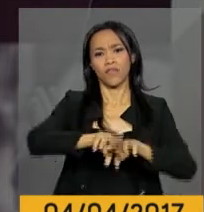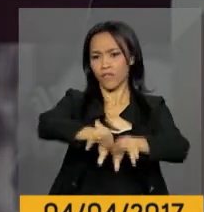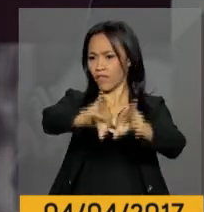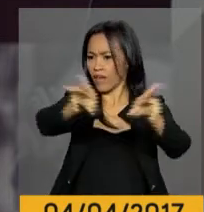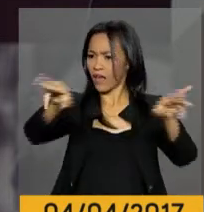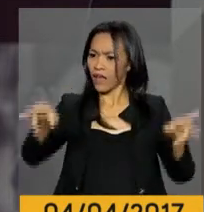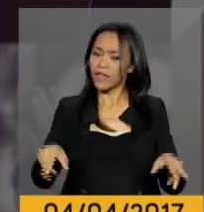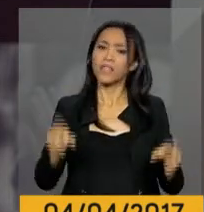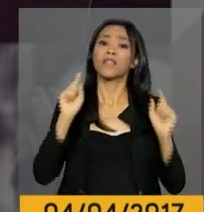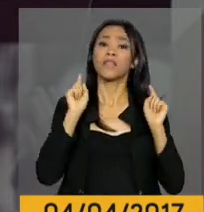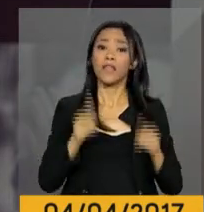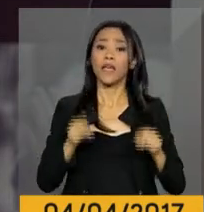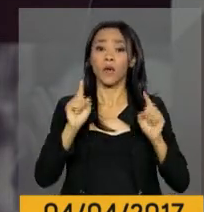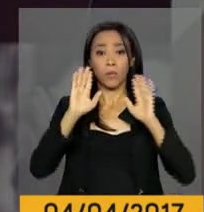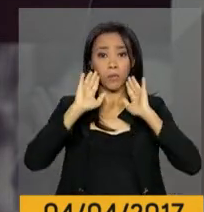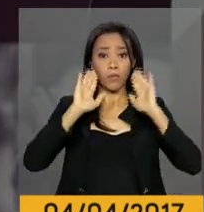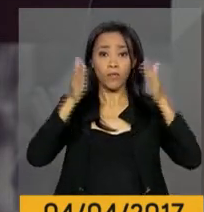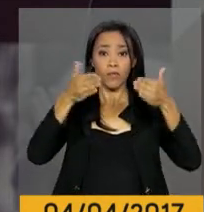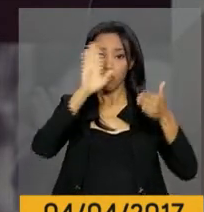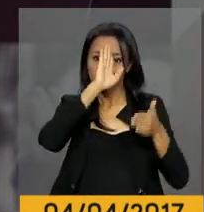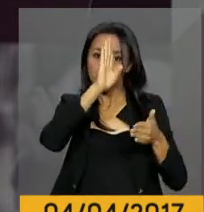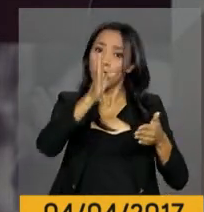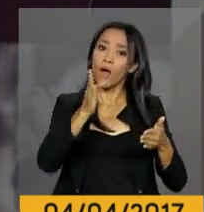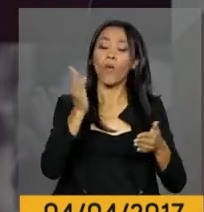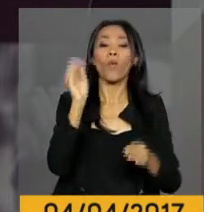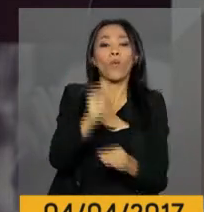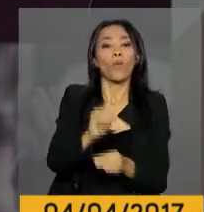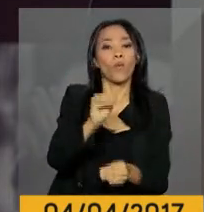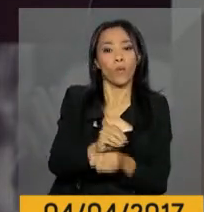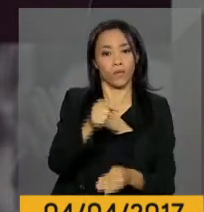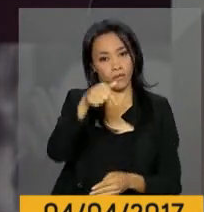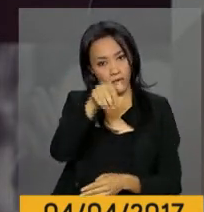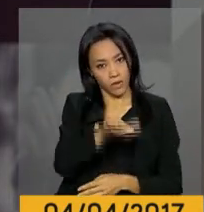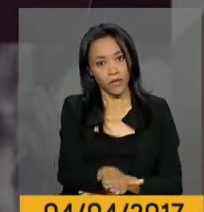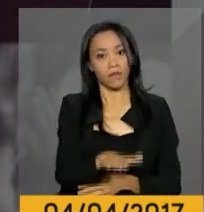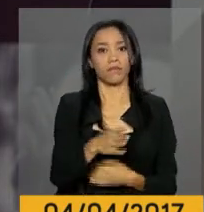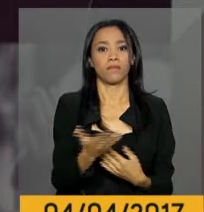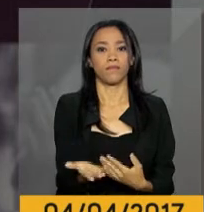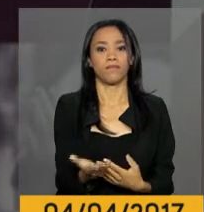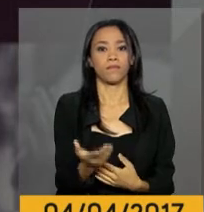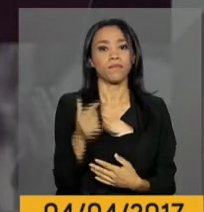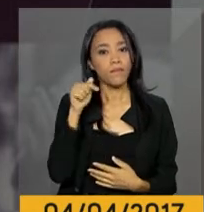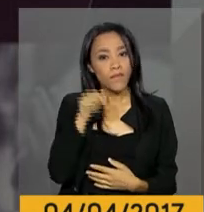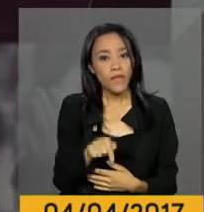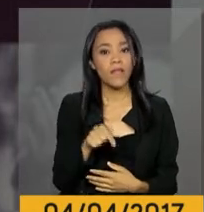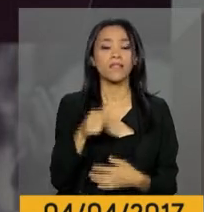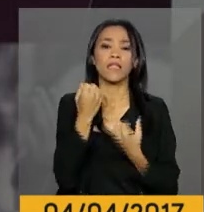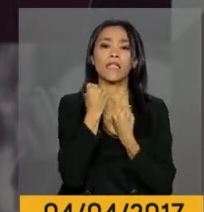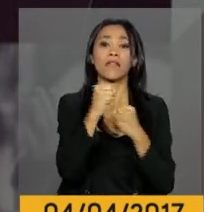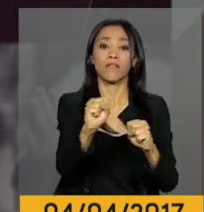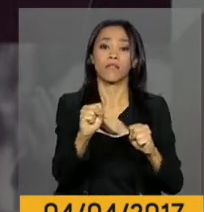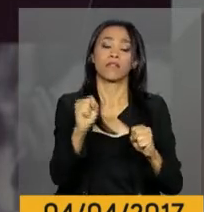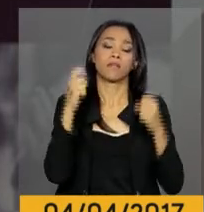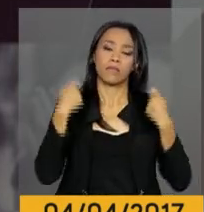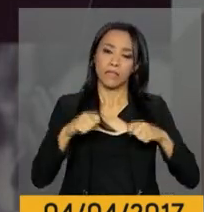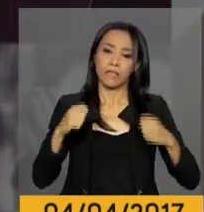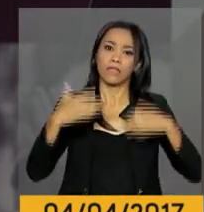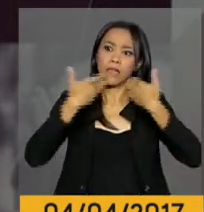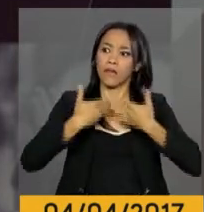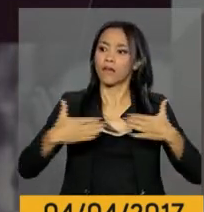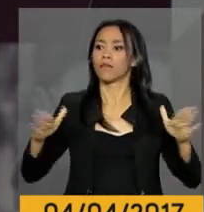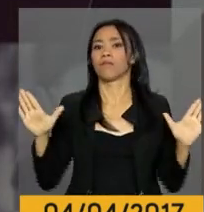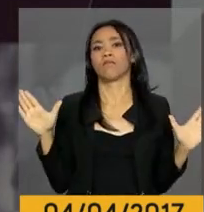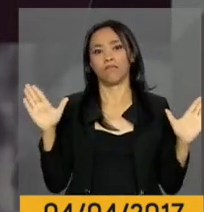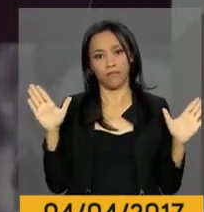é a defesa da infância. Essa defesa há que ser abrangente,